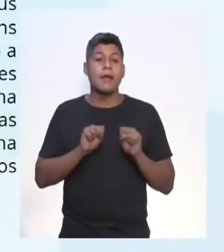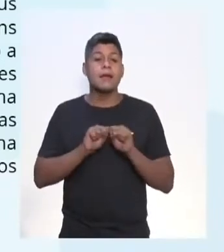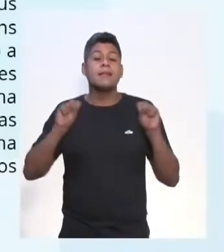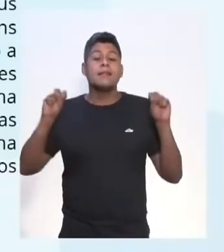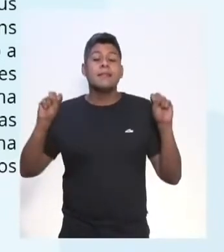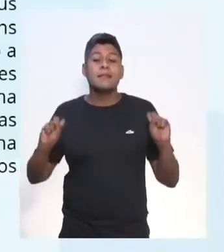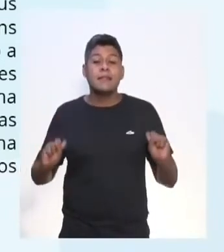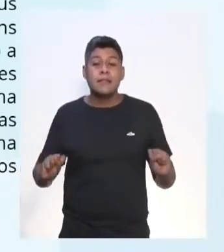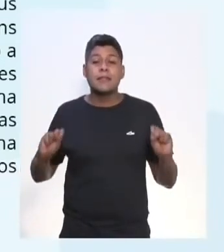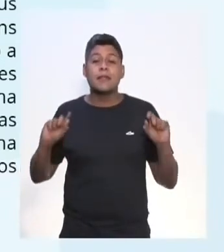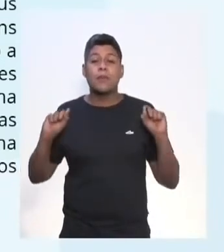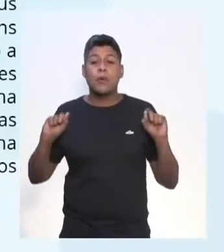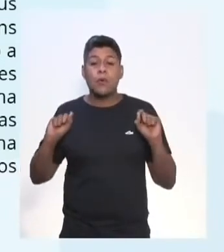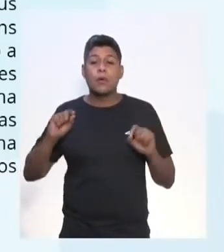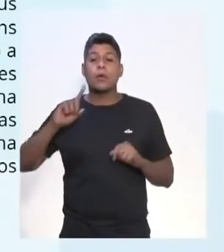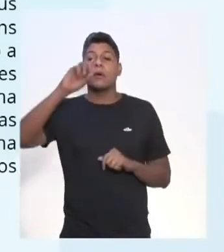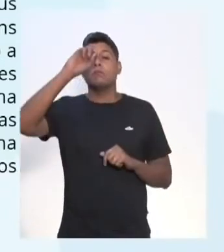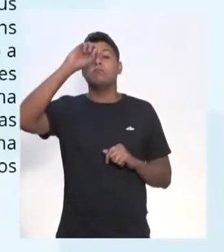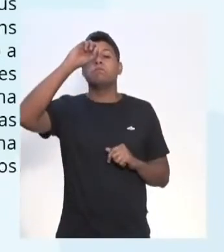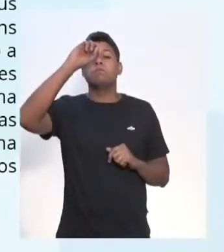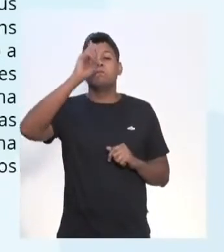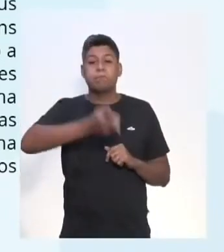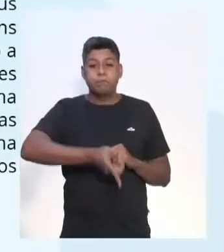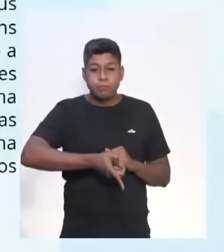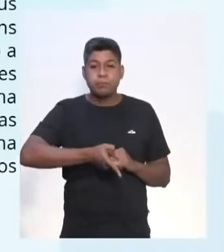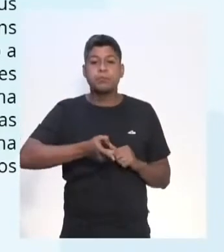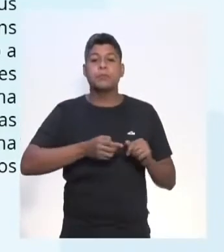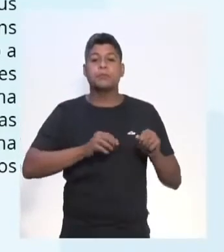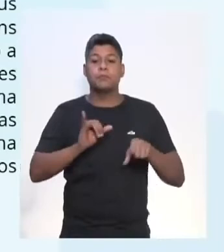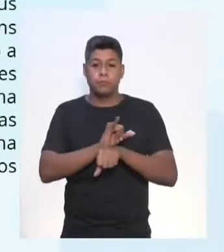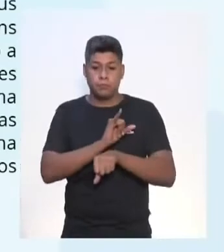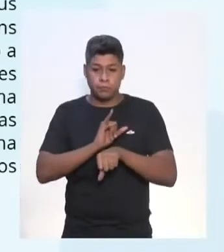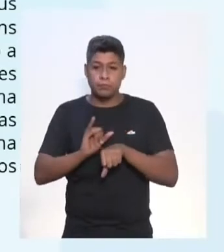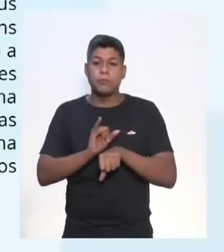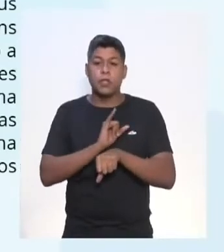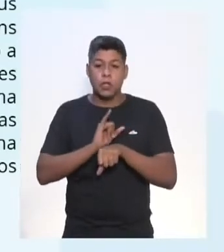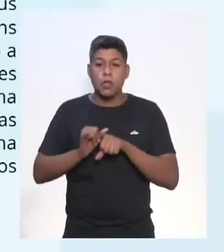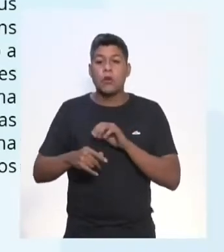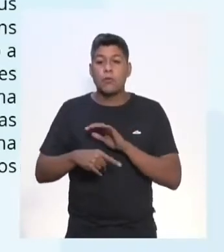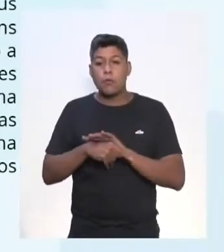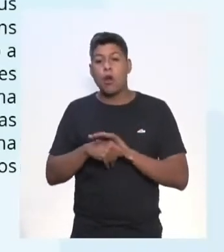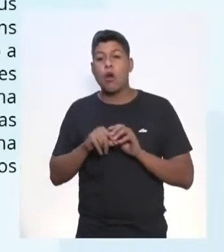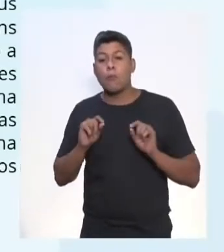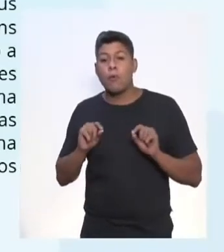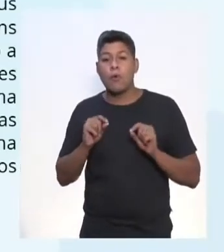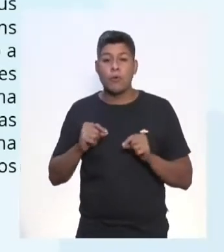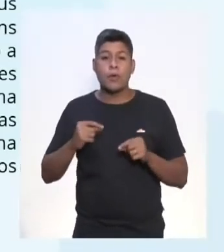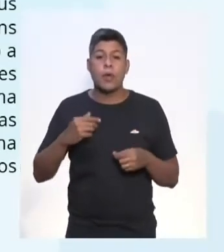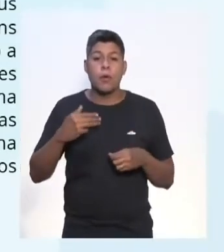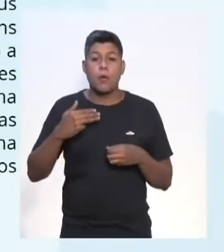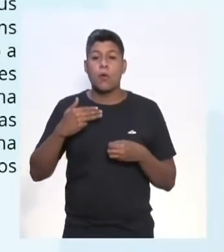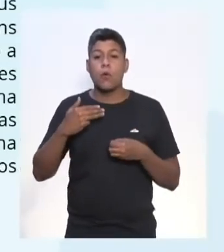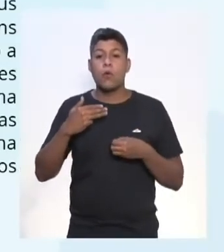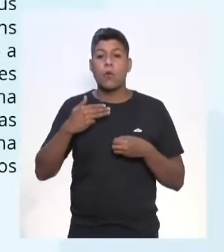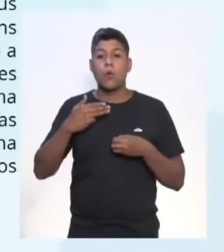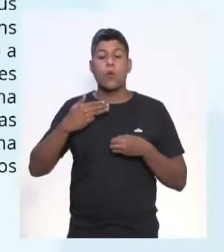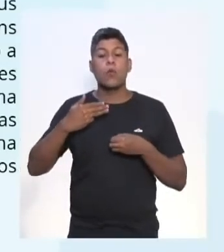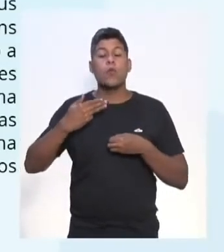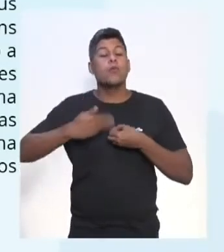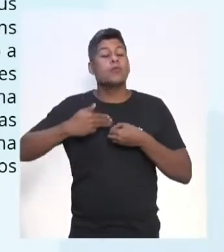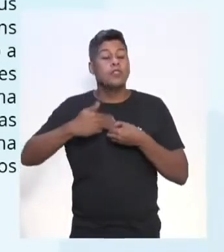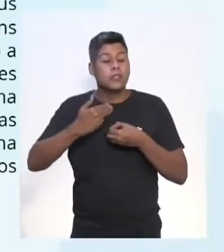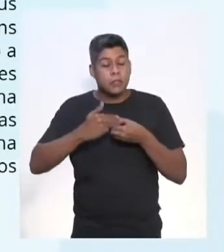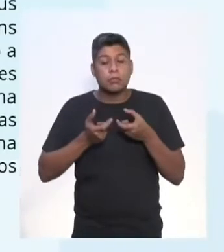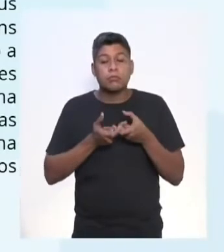sistema, né, pelos coronéis, né, dirigido ali no ponto de vista do município, ali pelos coronéis,